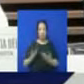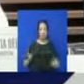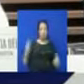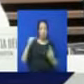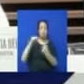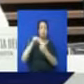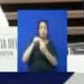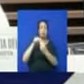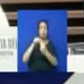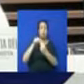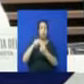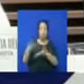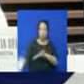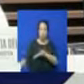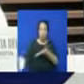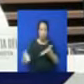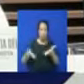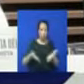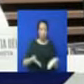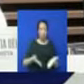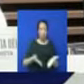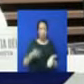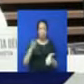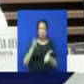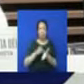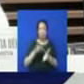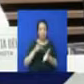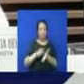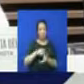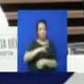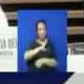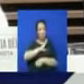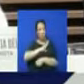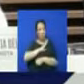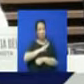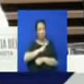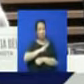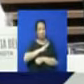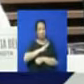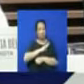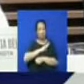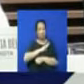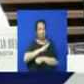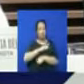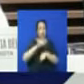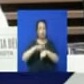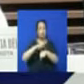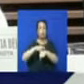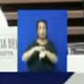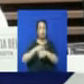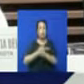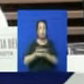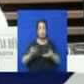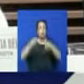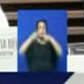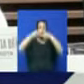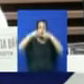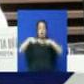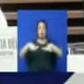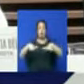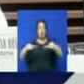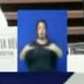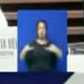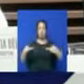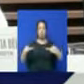que eu os acolho de todo o meu coração. Neste momento, vocês abençoam este parlamento só com